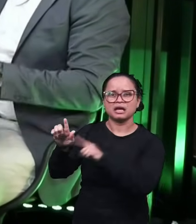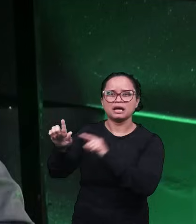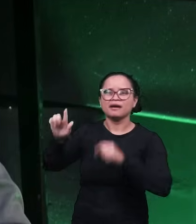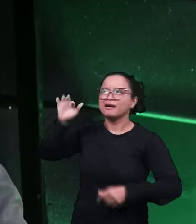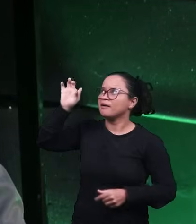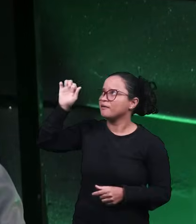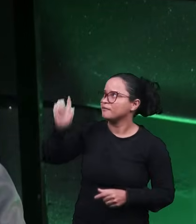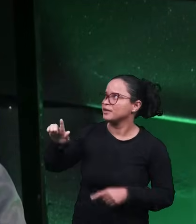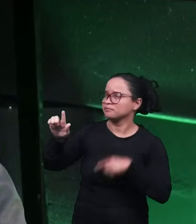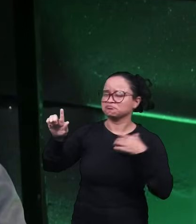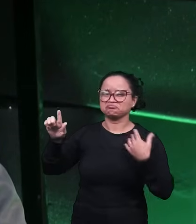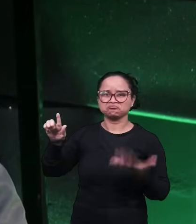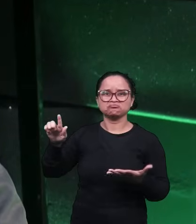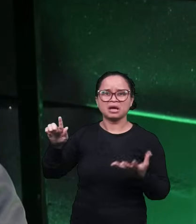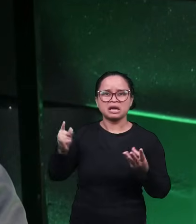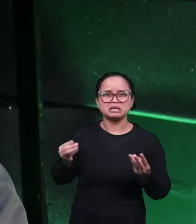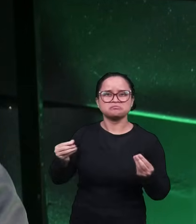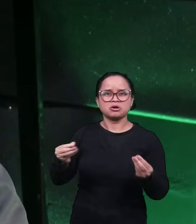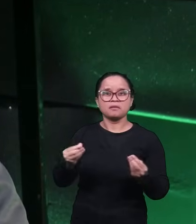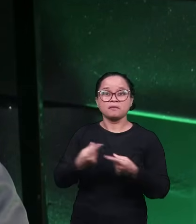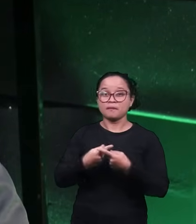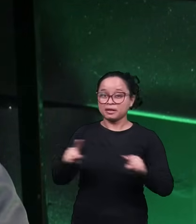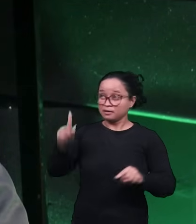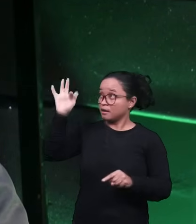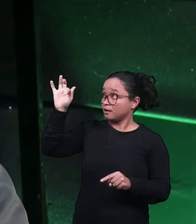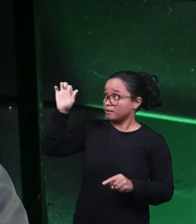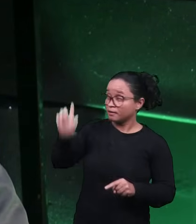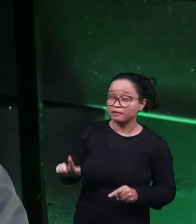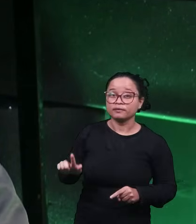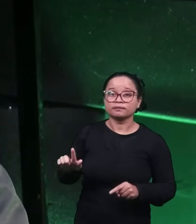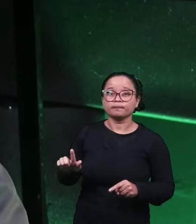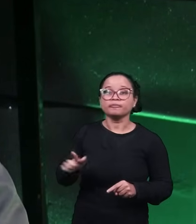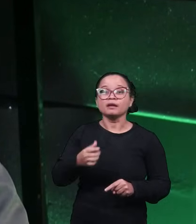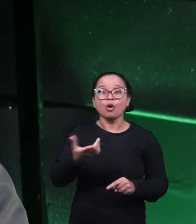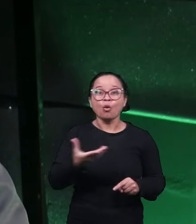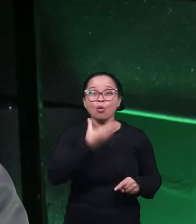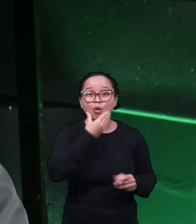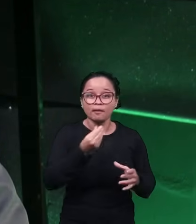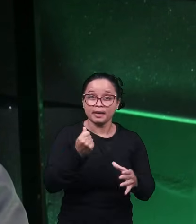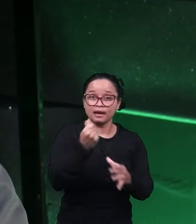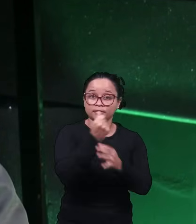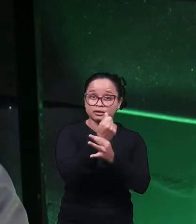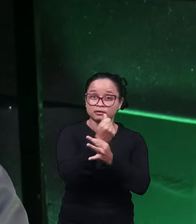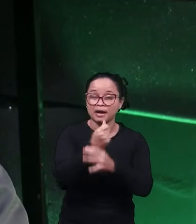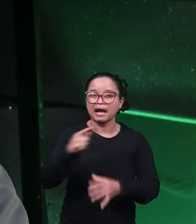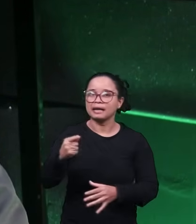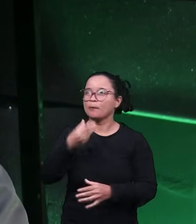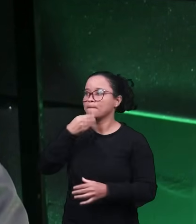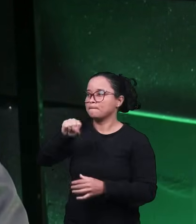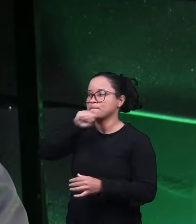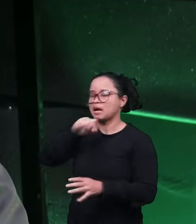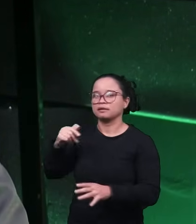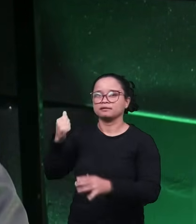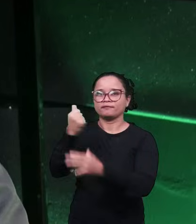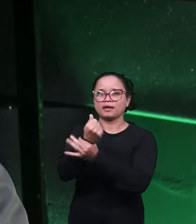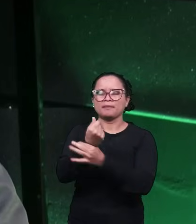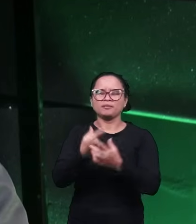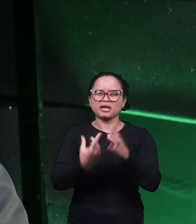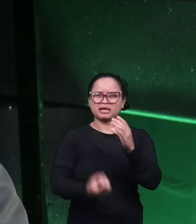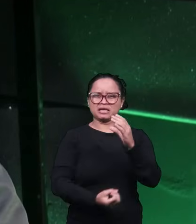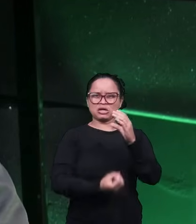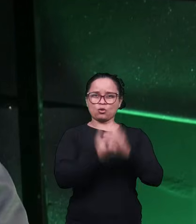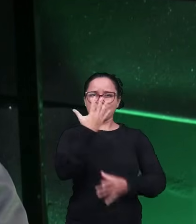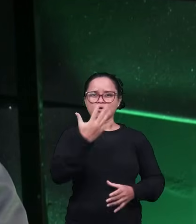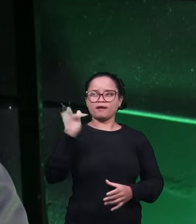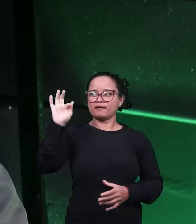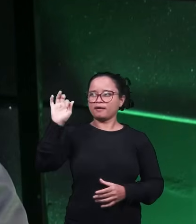a fé, mas Abraão, por exemplo, é imputado a Abraão como sendo o pai da fé. Não porque ele gerou fé, mas ele foi